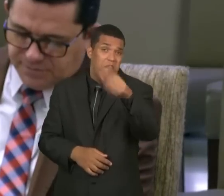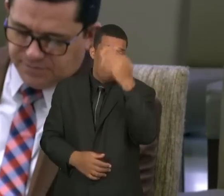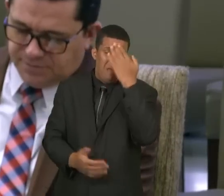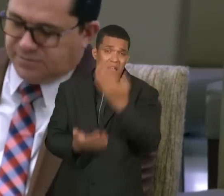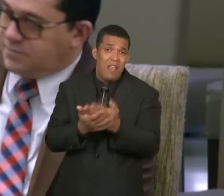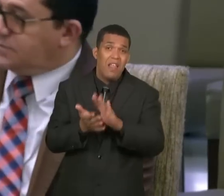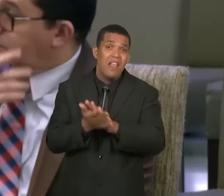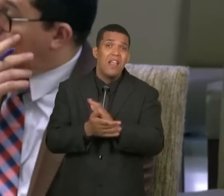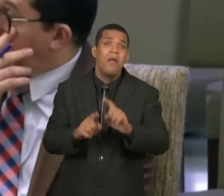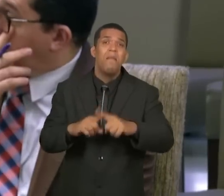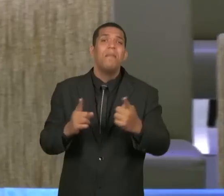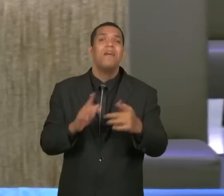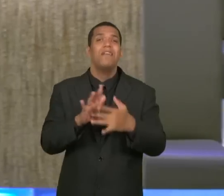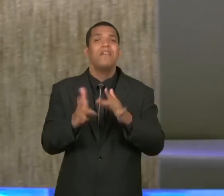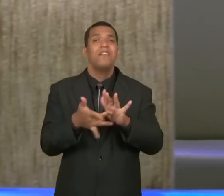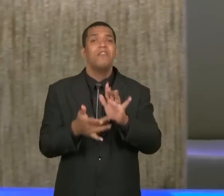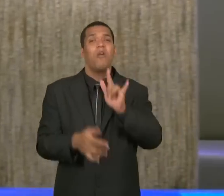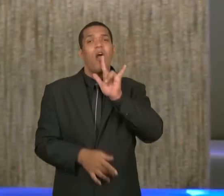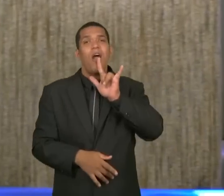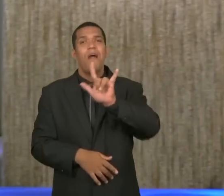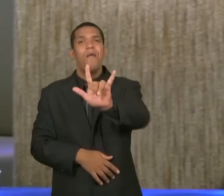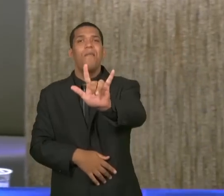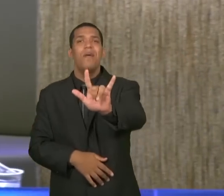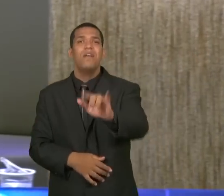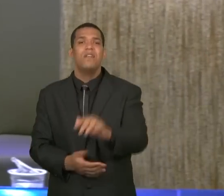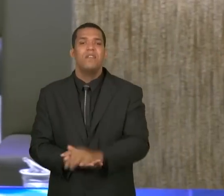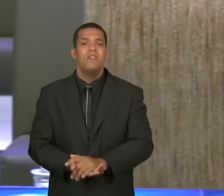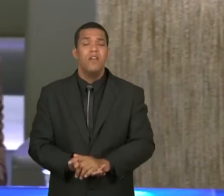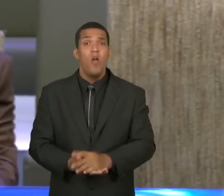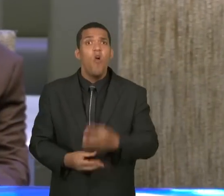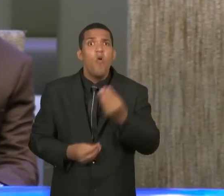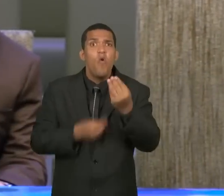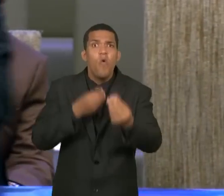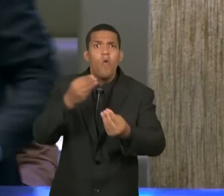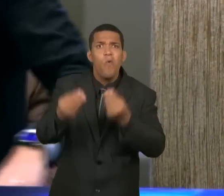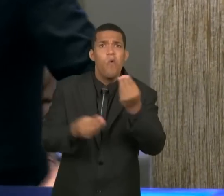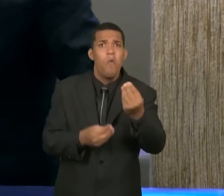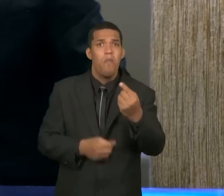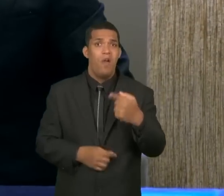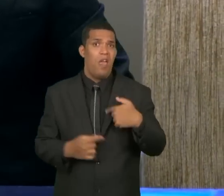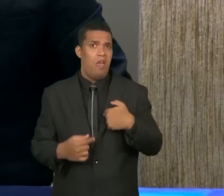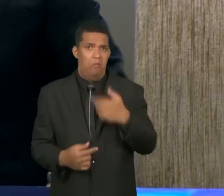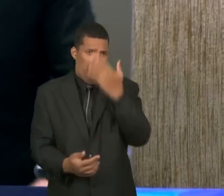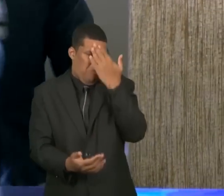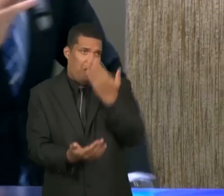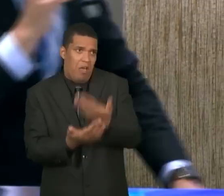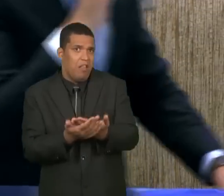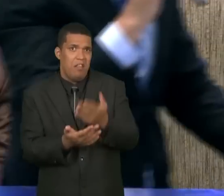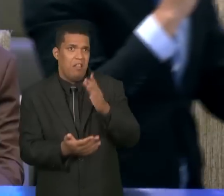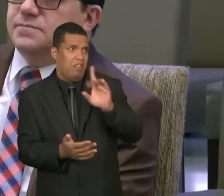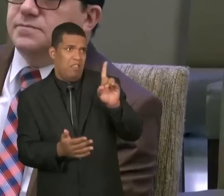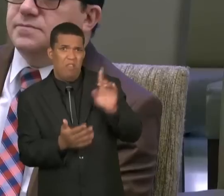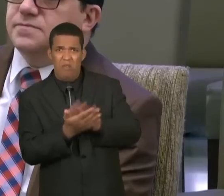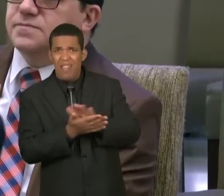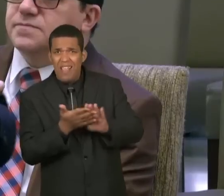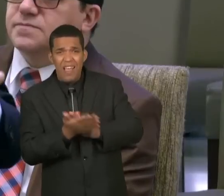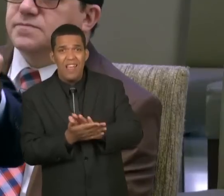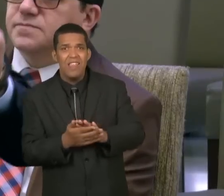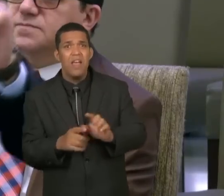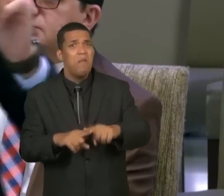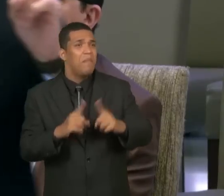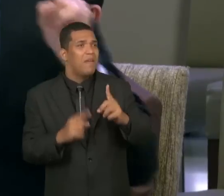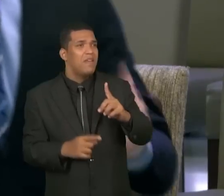e como é que o senhor me ama Se eu não acredito no Senhor na sua existência creio naquilo que vejo